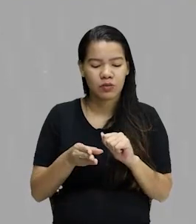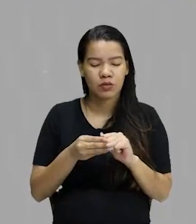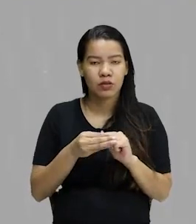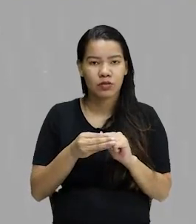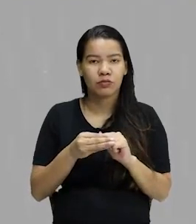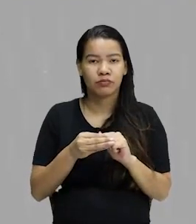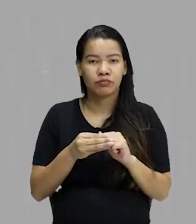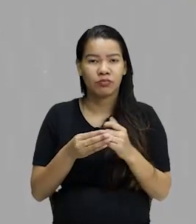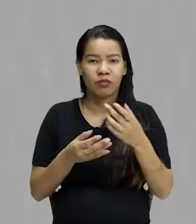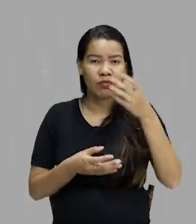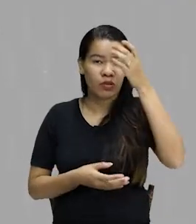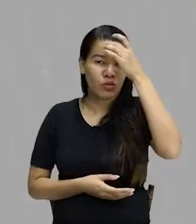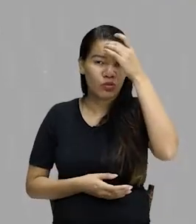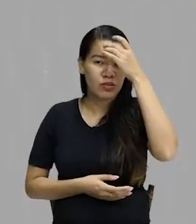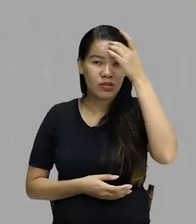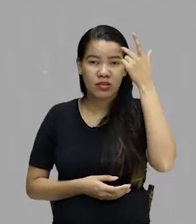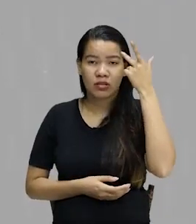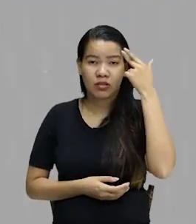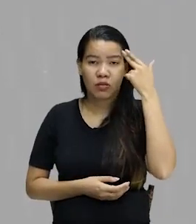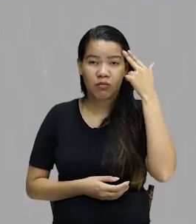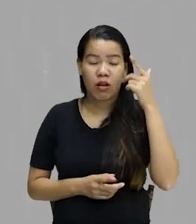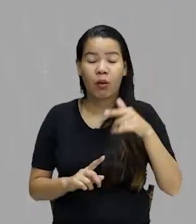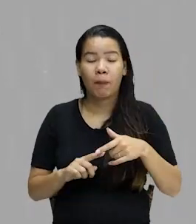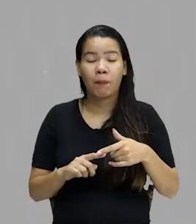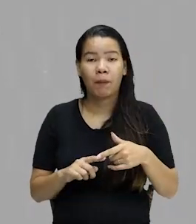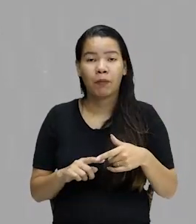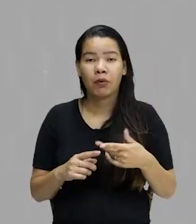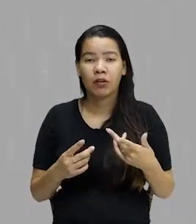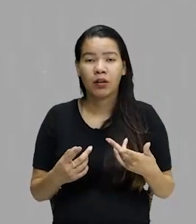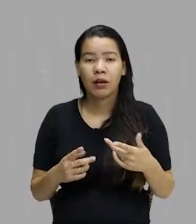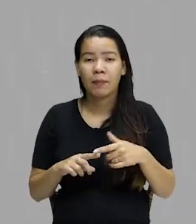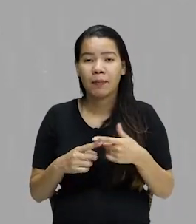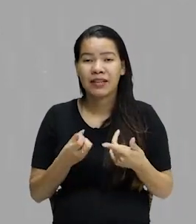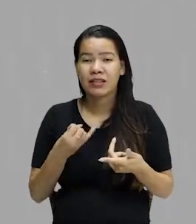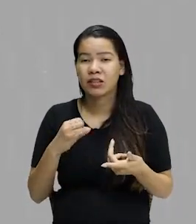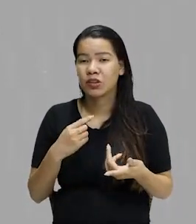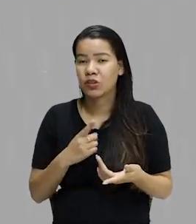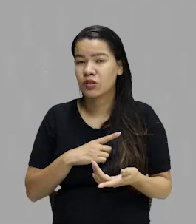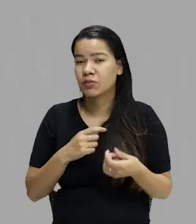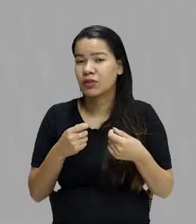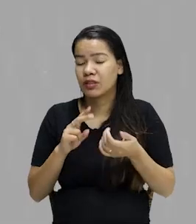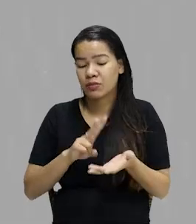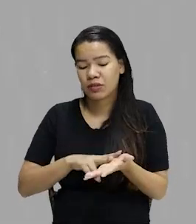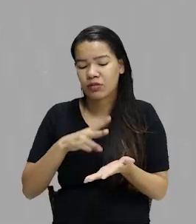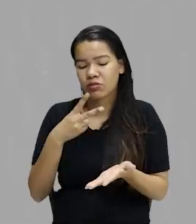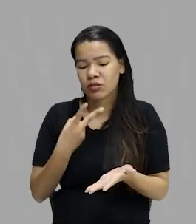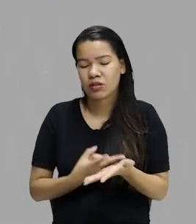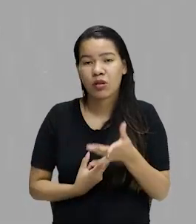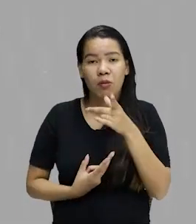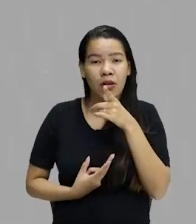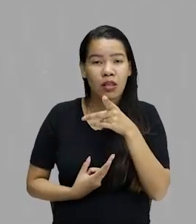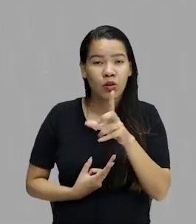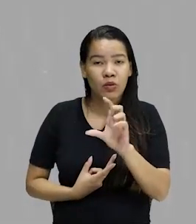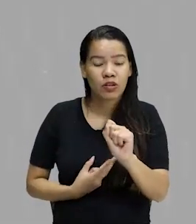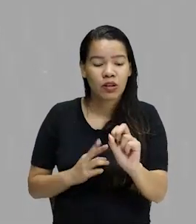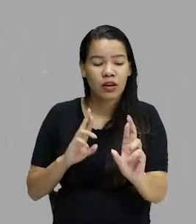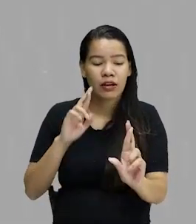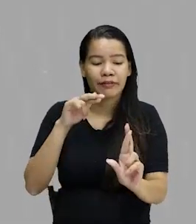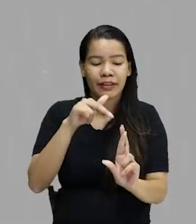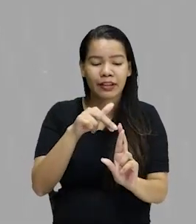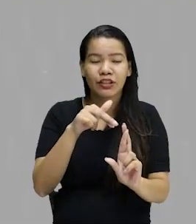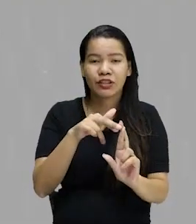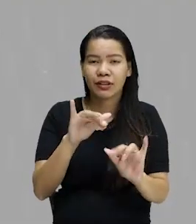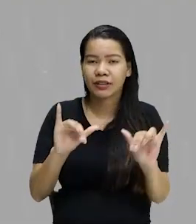comum, mas como a gente poderia traduzir essa fala, né, traduzir para um linguajar da química?